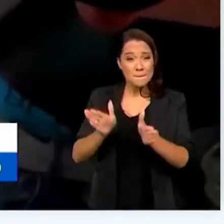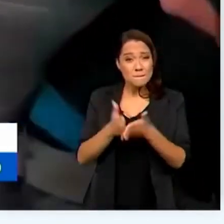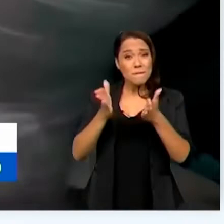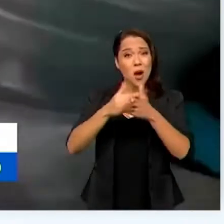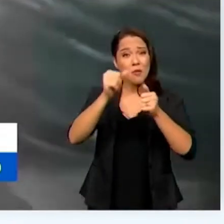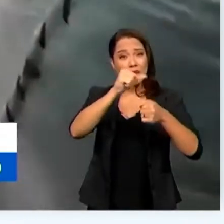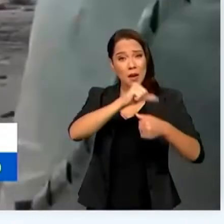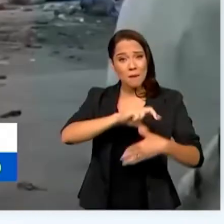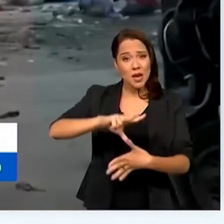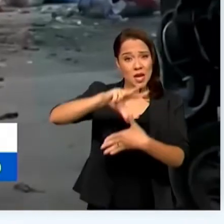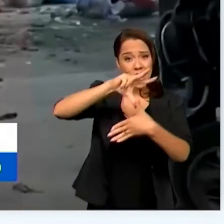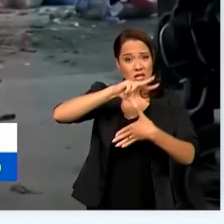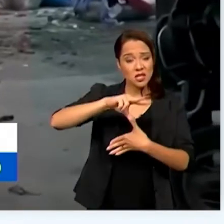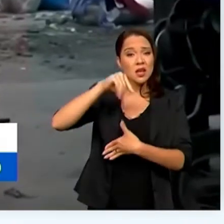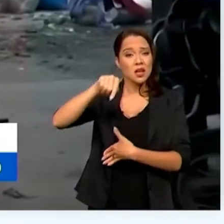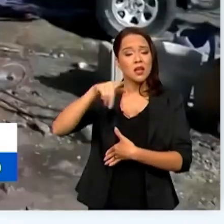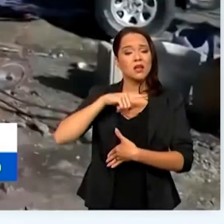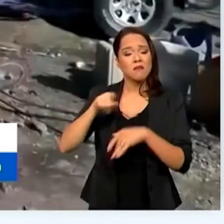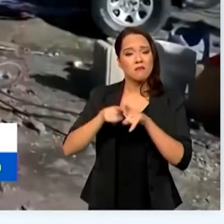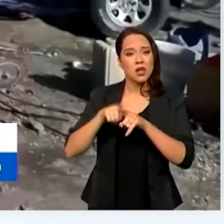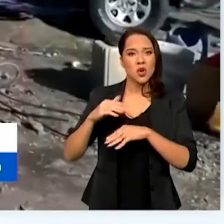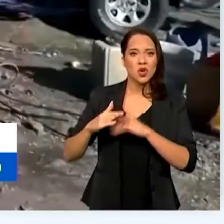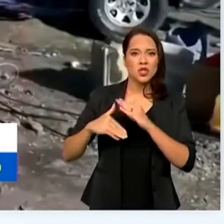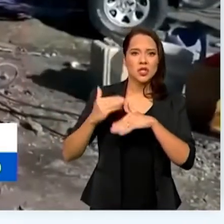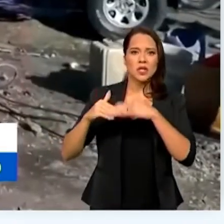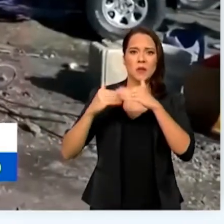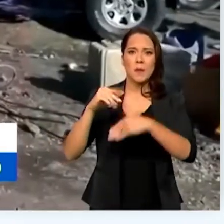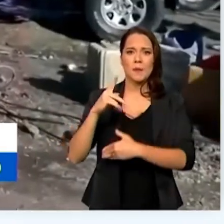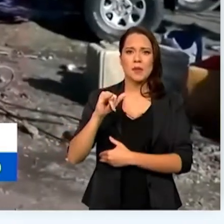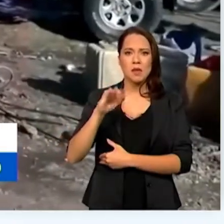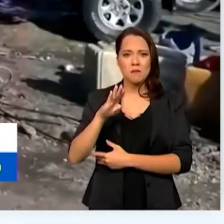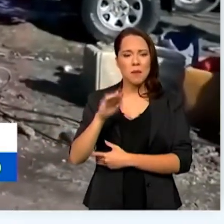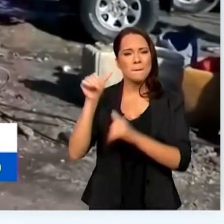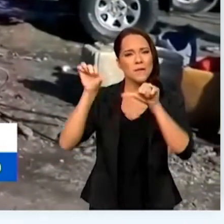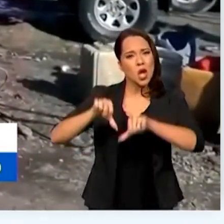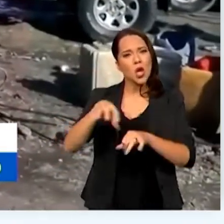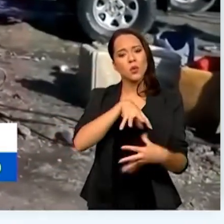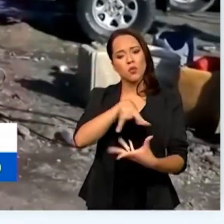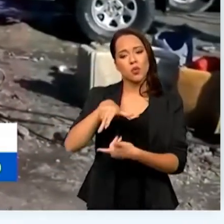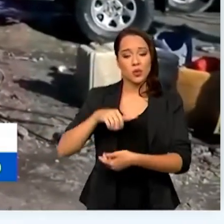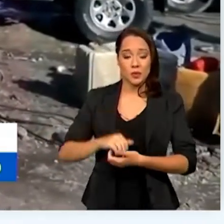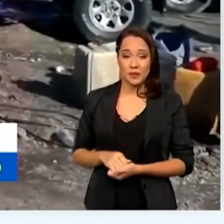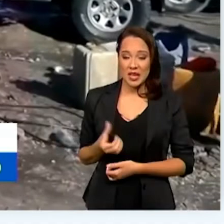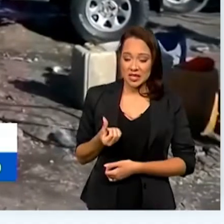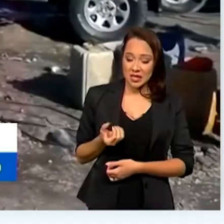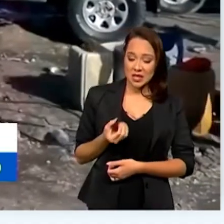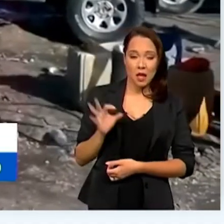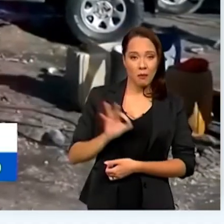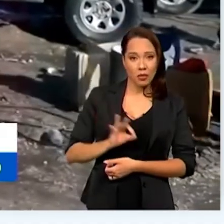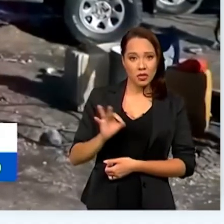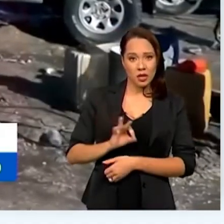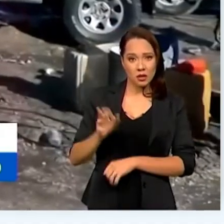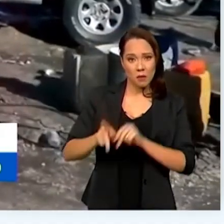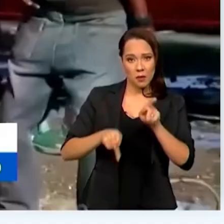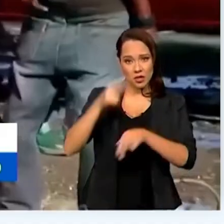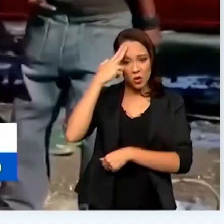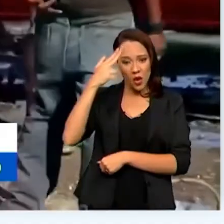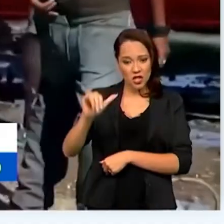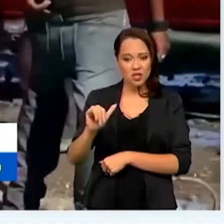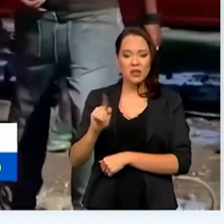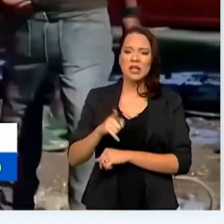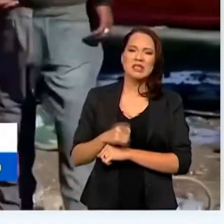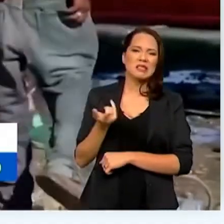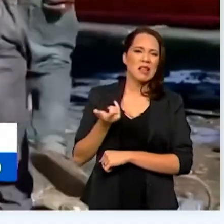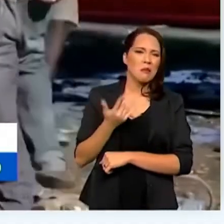América Latina e um dos que tem o índice de desenvolvimento humano mais baixo do mundo. 60% dos haitianos vivem com